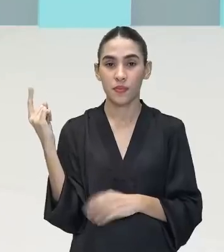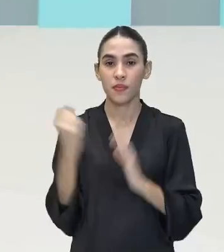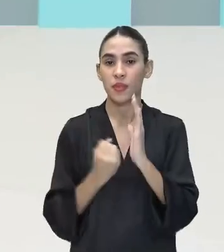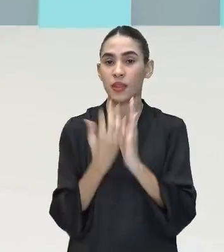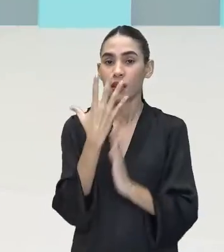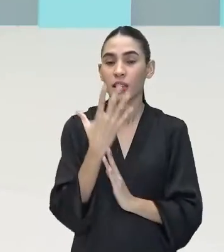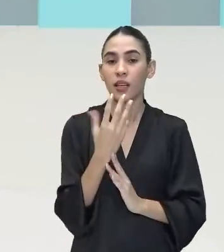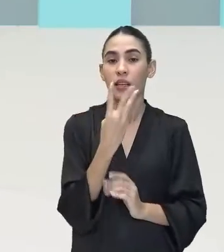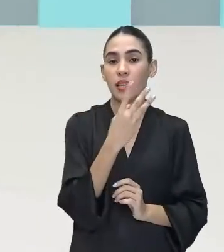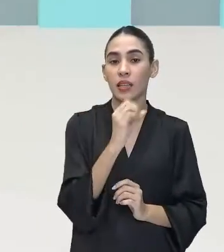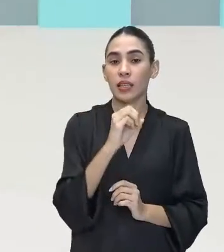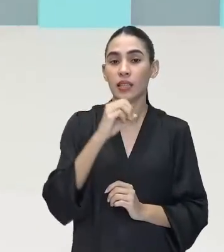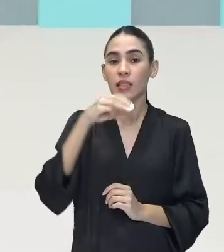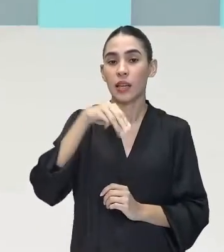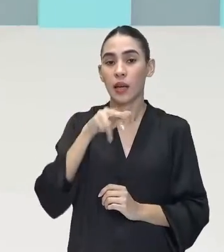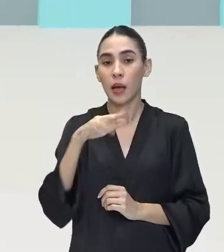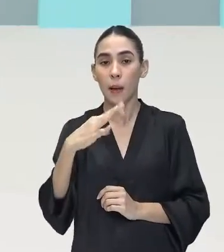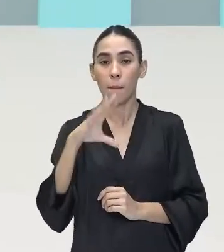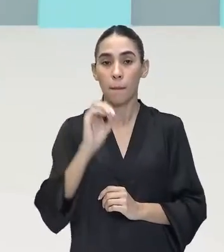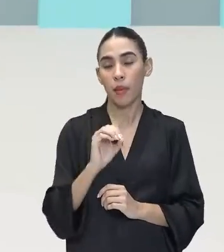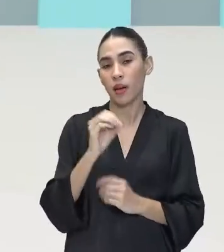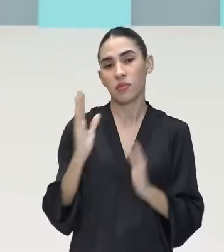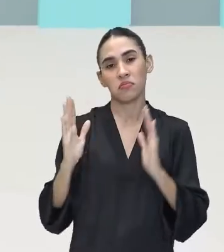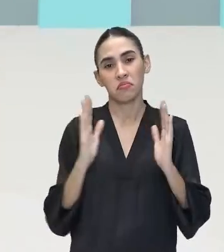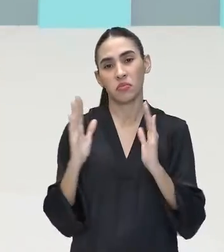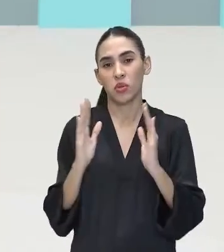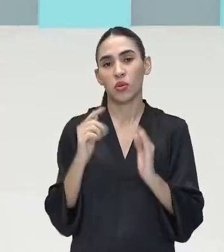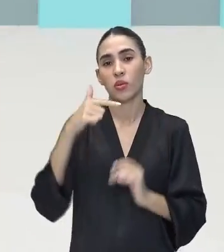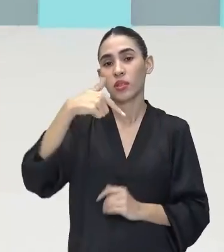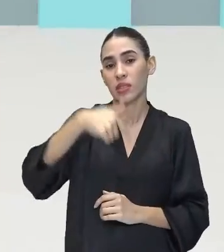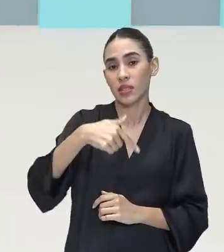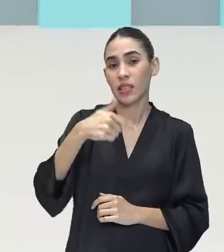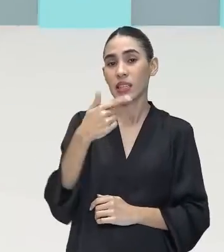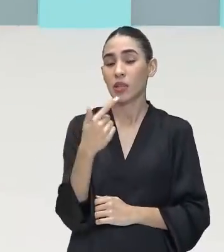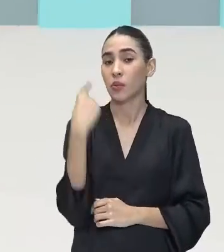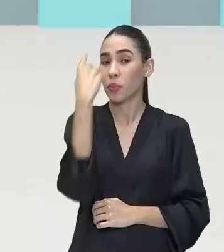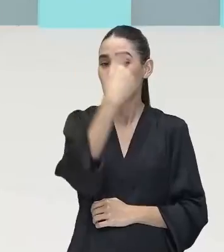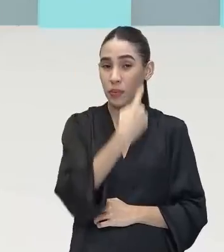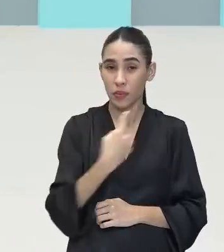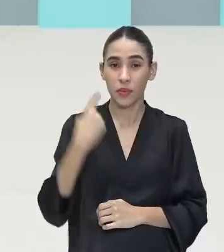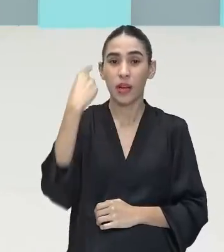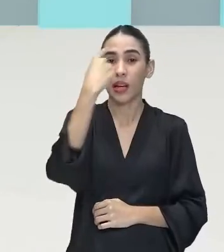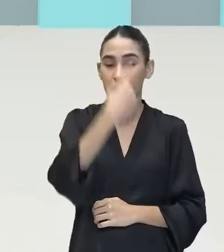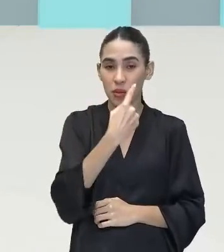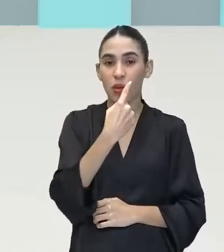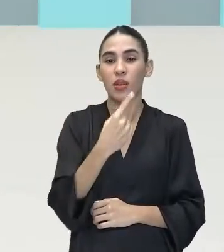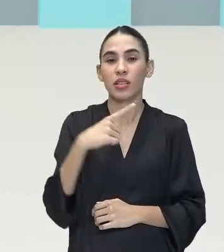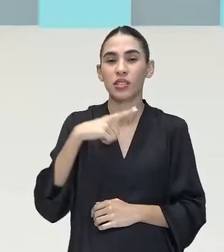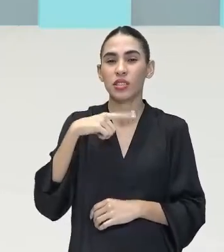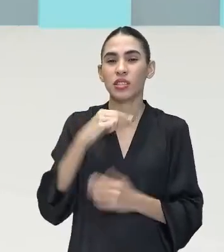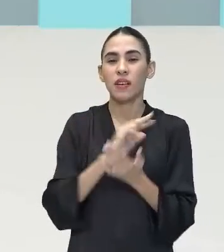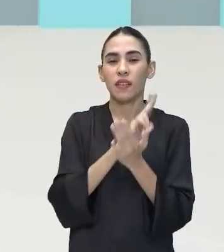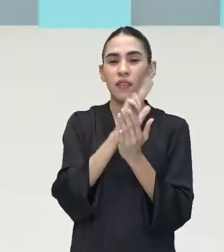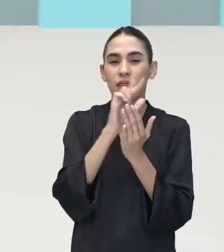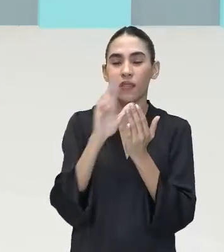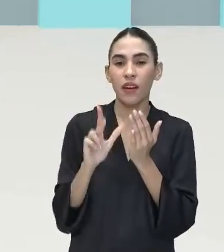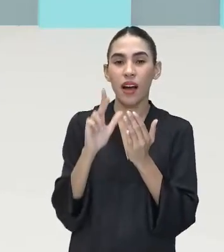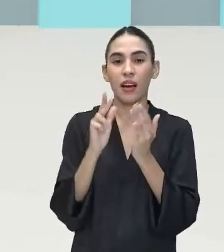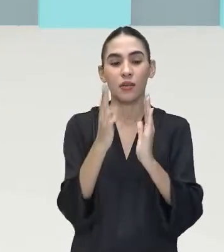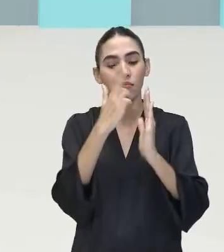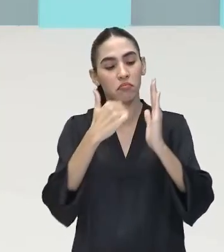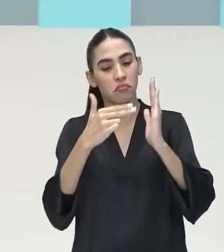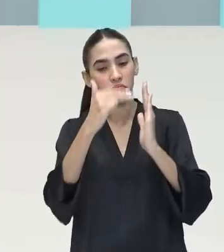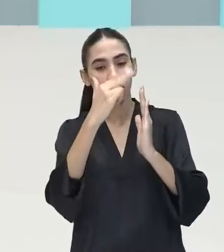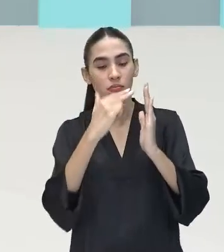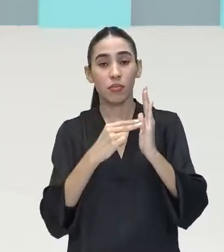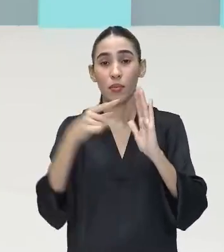no dia 30 de março, que durou 72 horas e ficou repleto de desenhos que